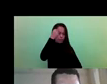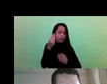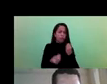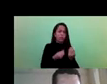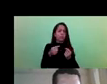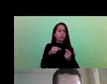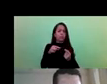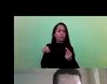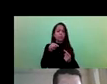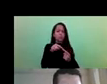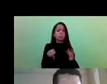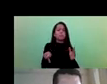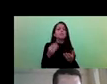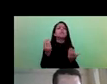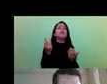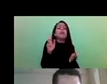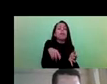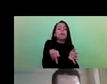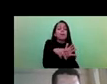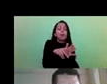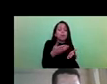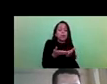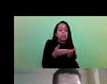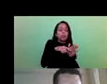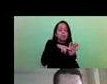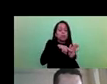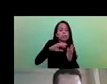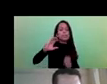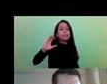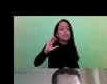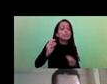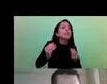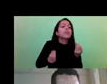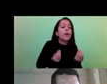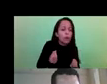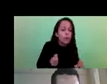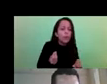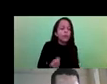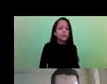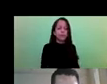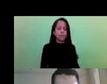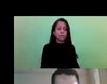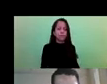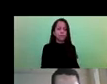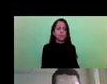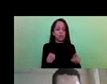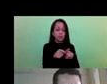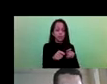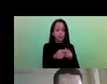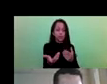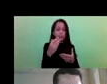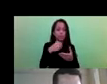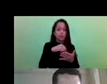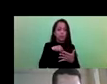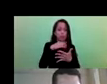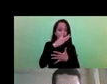de estudo científico? Baseado em quê, né? Esse conjunto, esse